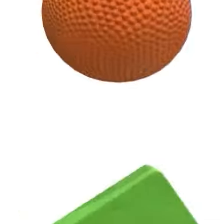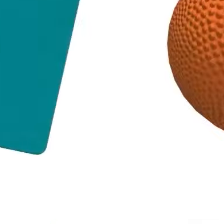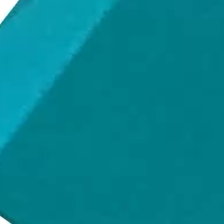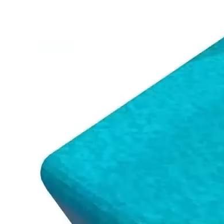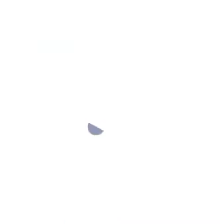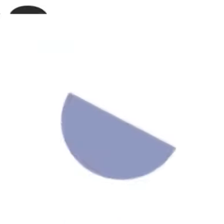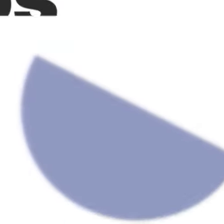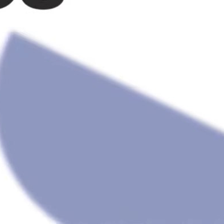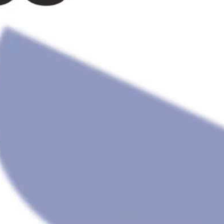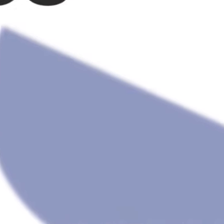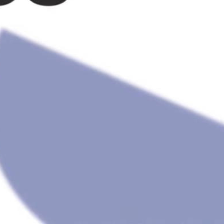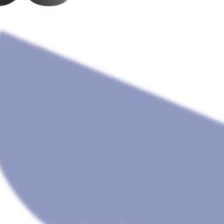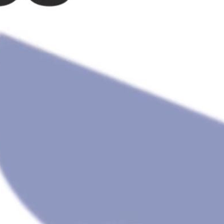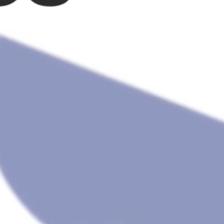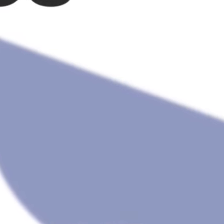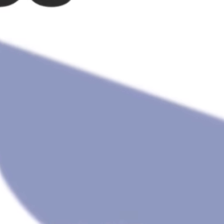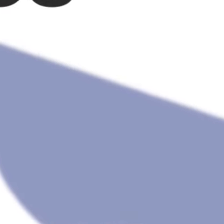Transcrição Criança